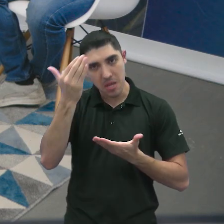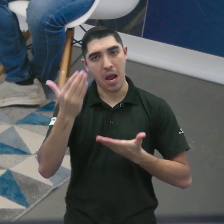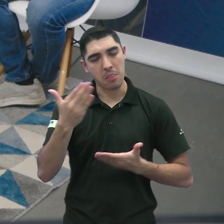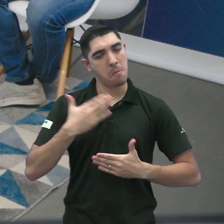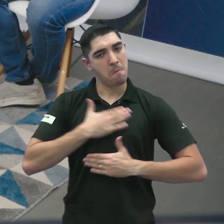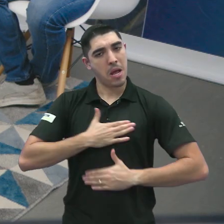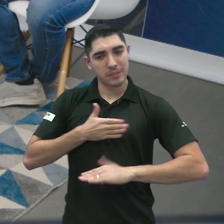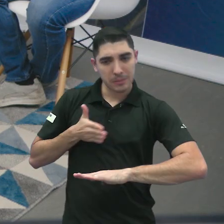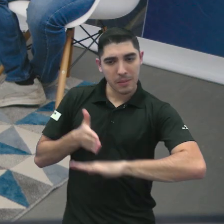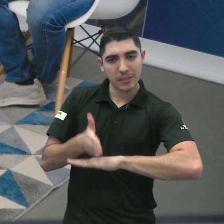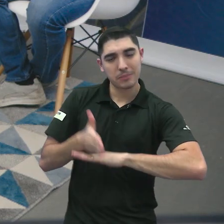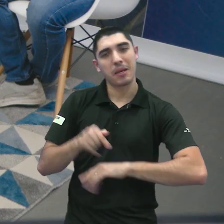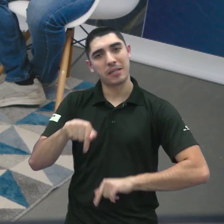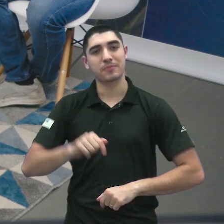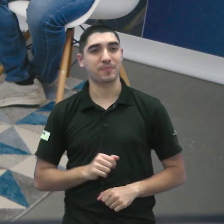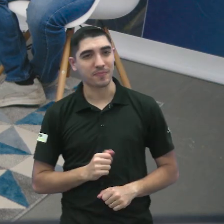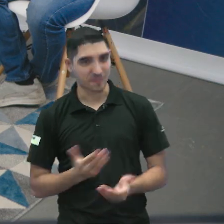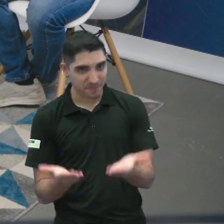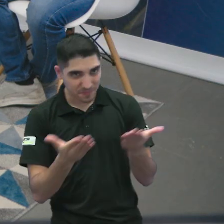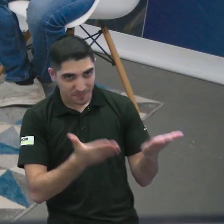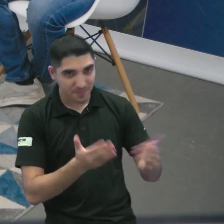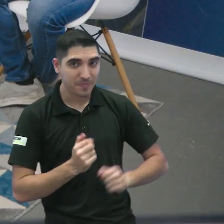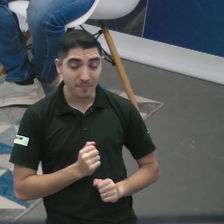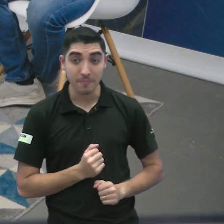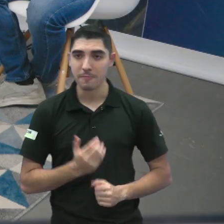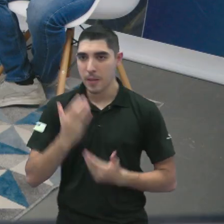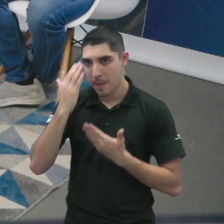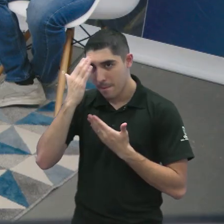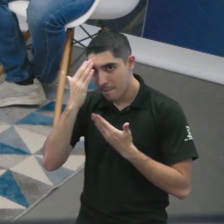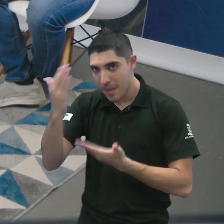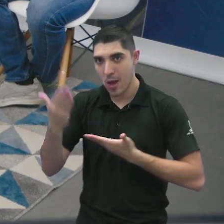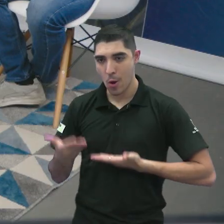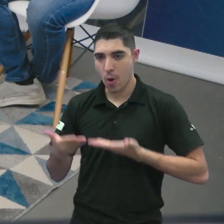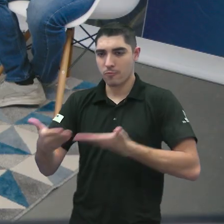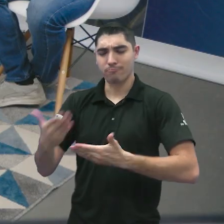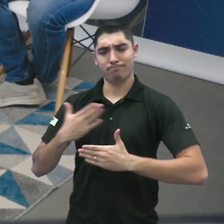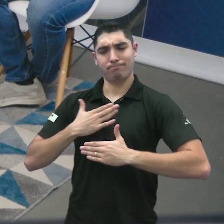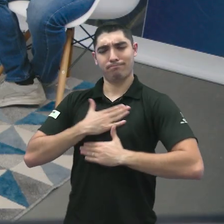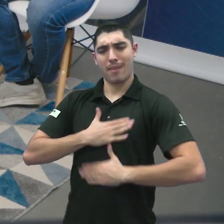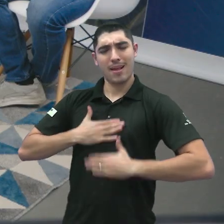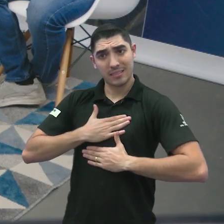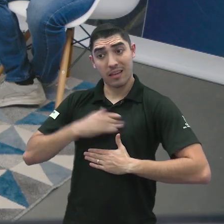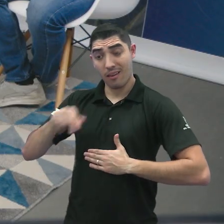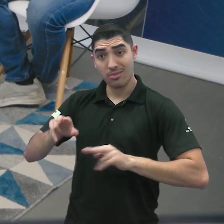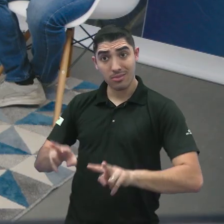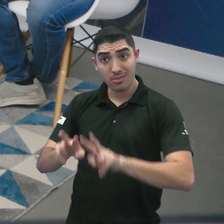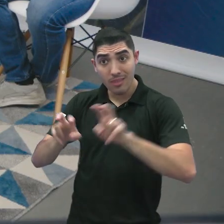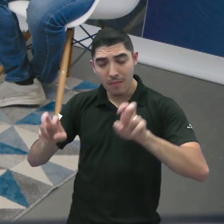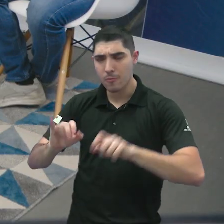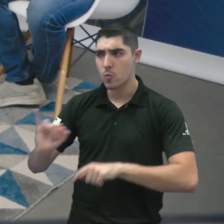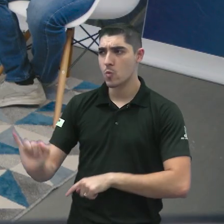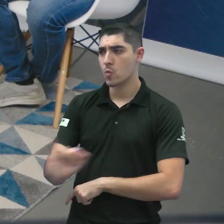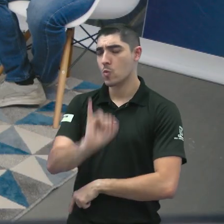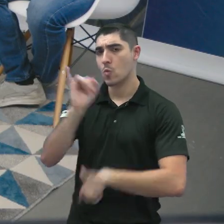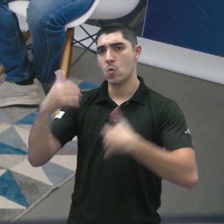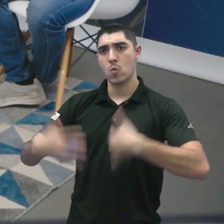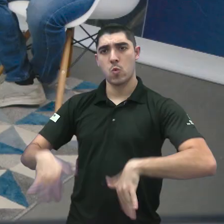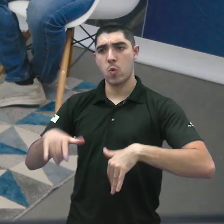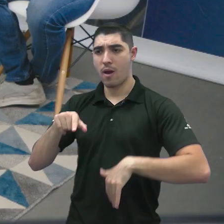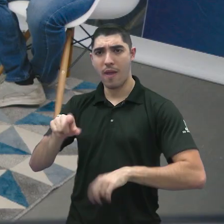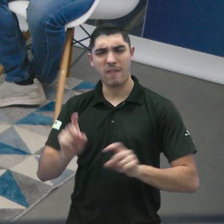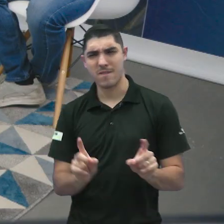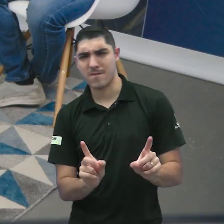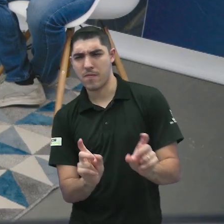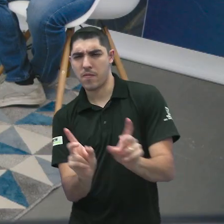aqui com vocês. Valeu, Bruno. Obrigado, gente, obrigado pelo convite, é um prazer falar de um tema tão em alta, um tema que está sendo muito discutido,